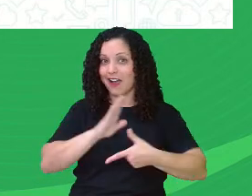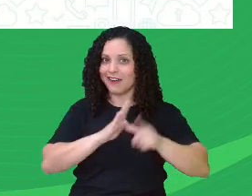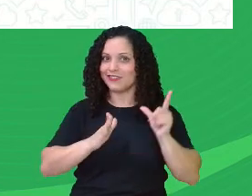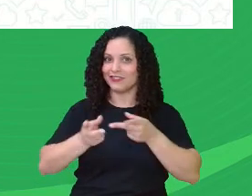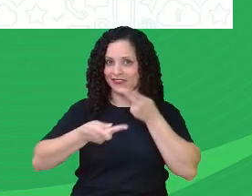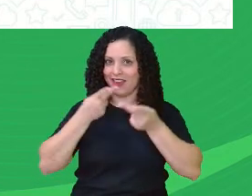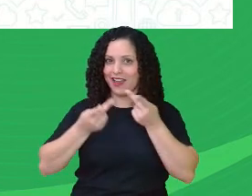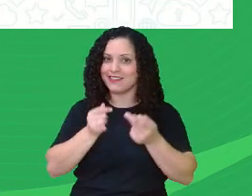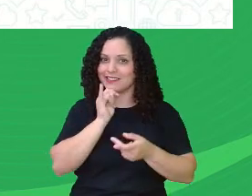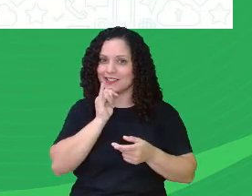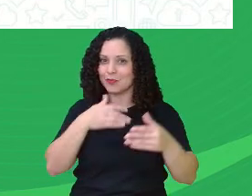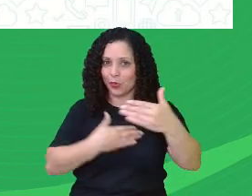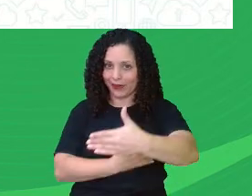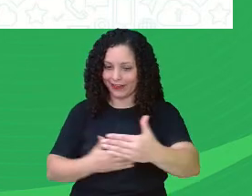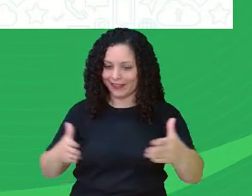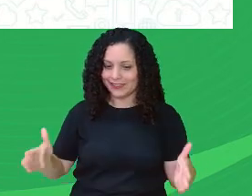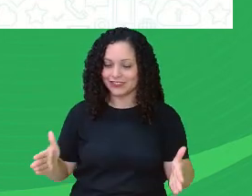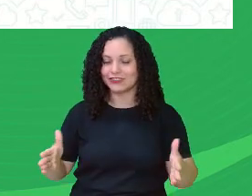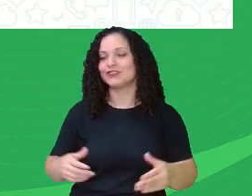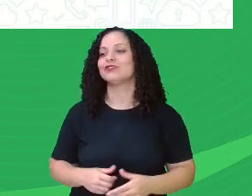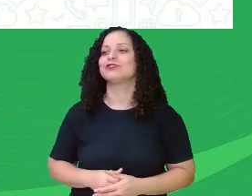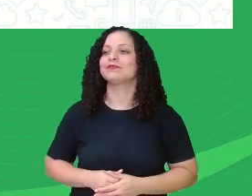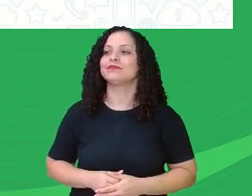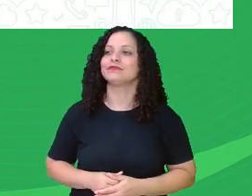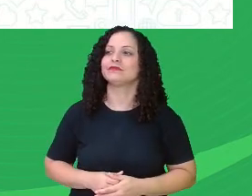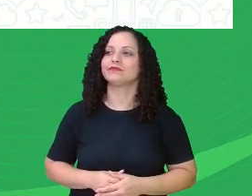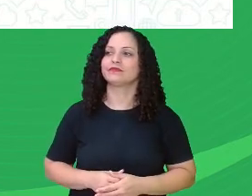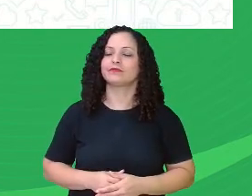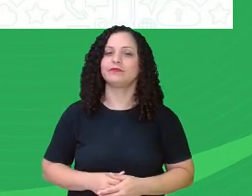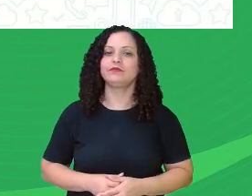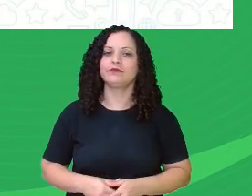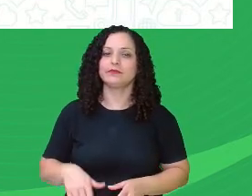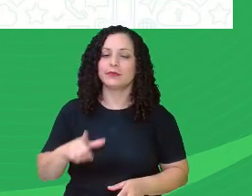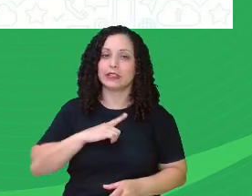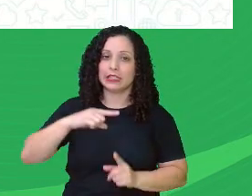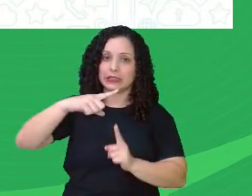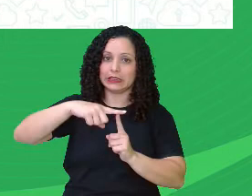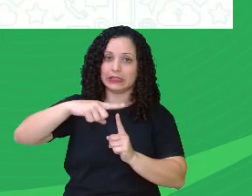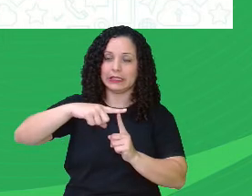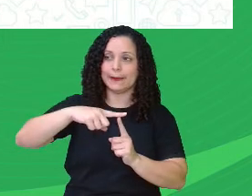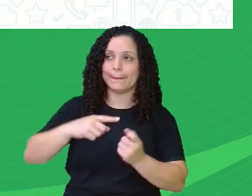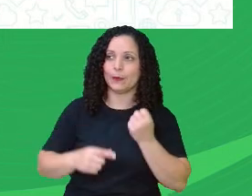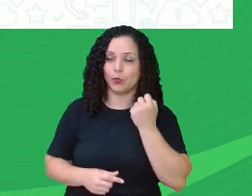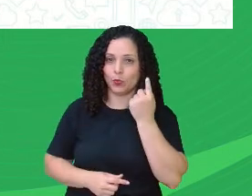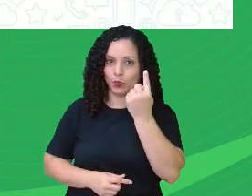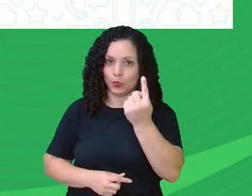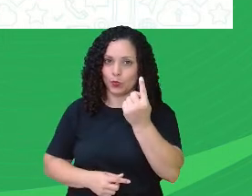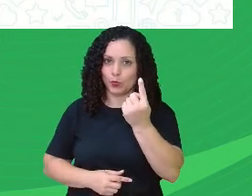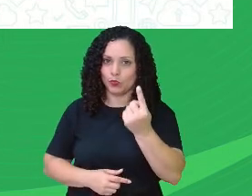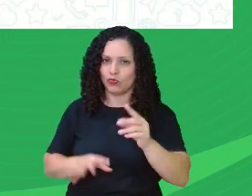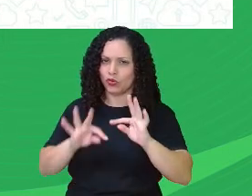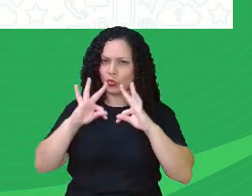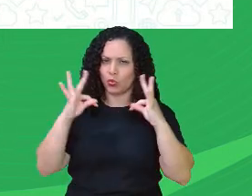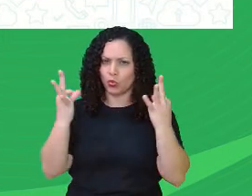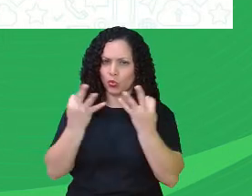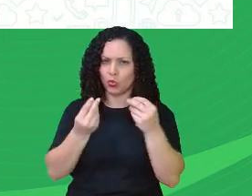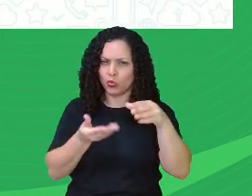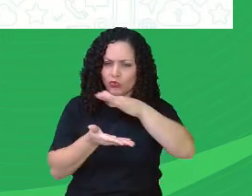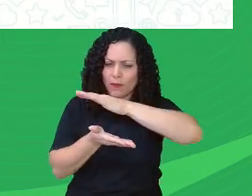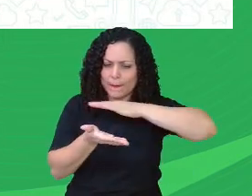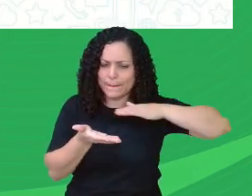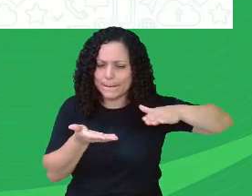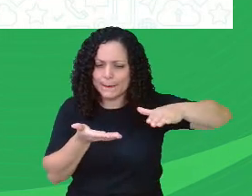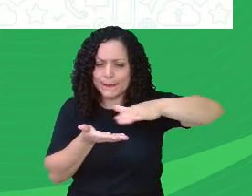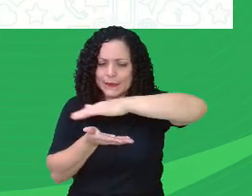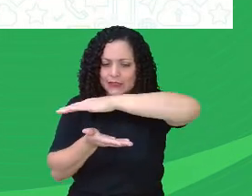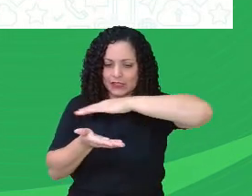Com medidas internas indicadas no interior de cada tipo. Foi totalmente preenchido. Quando ele fala totalmente preenchido, isso quer dizer que